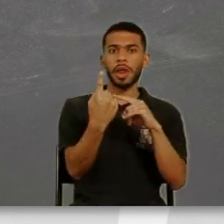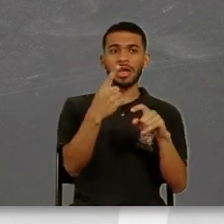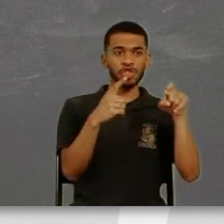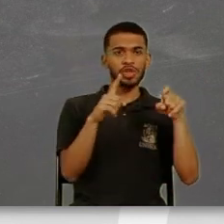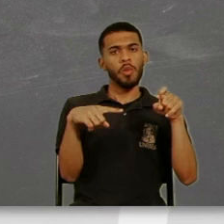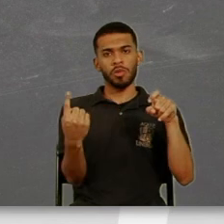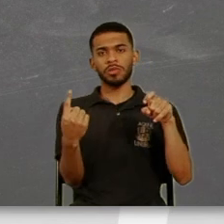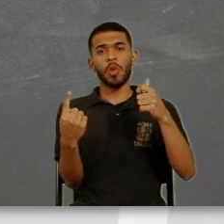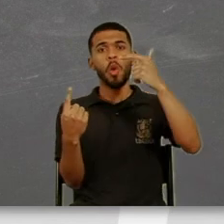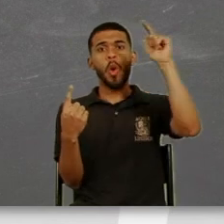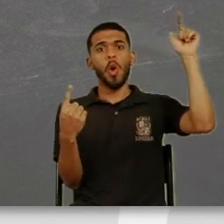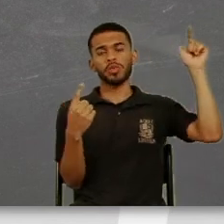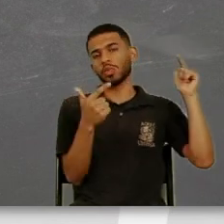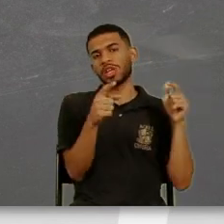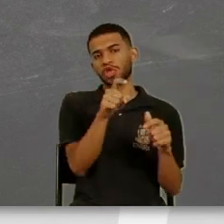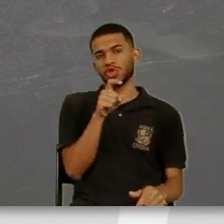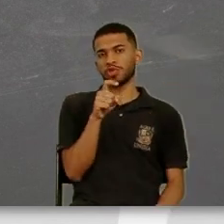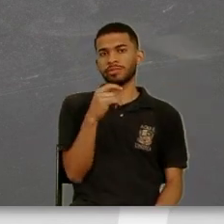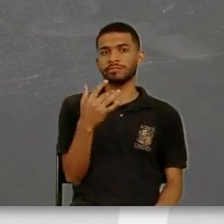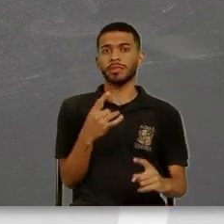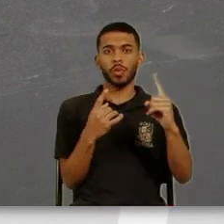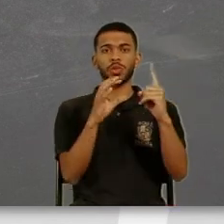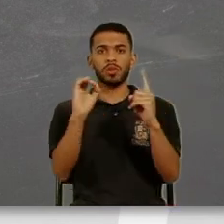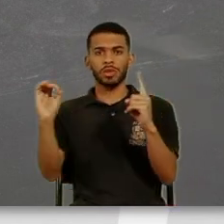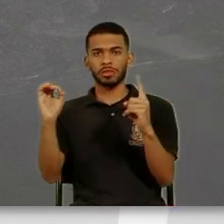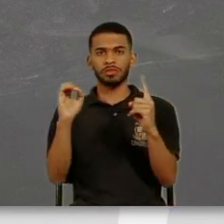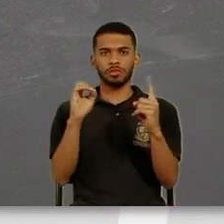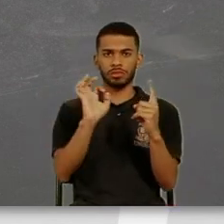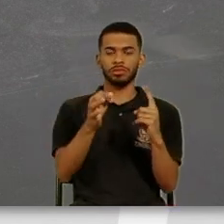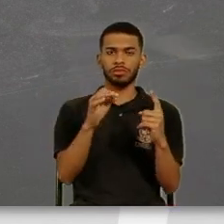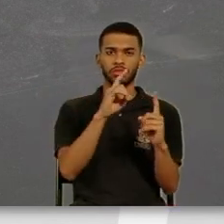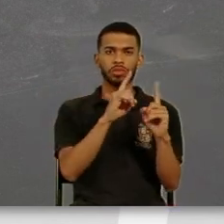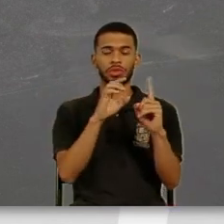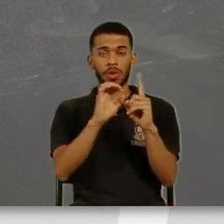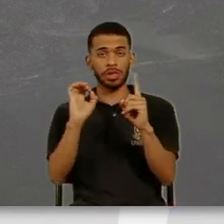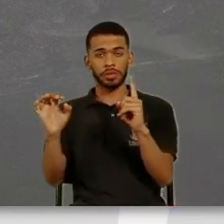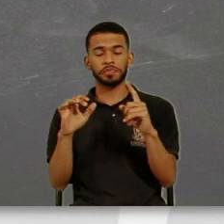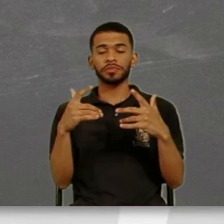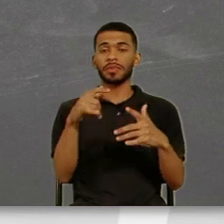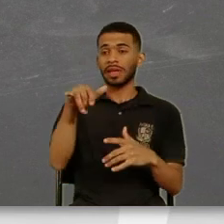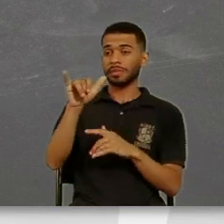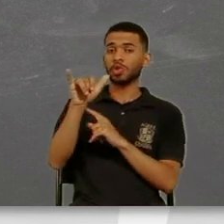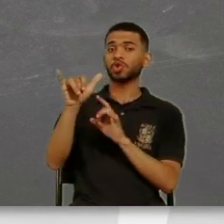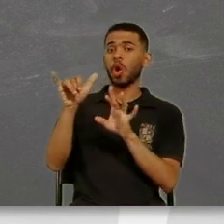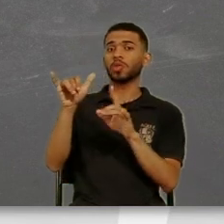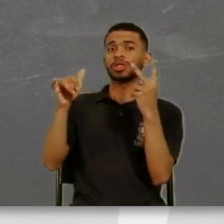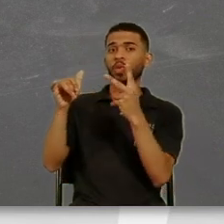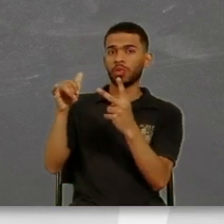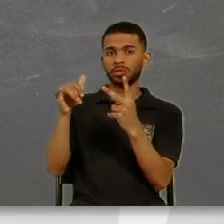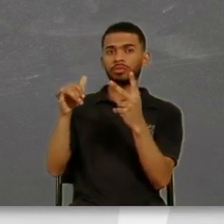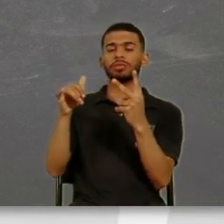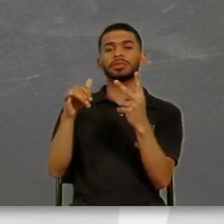outros dois termos não aparece o x, então ficou 1, 0, 0. Para o y, ele só aparece no segundo termo, então o primeiro